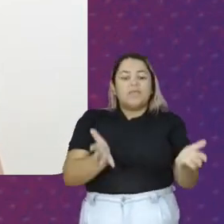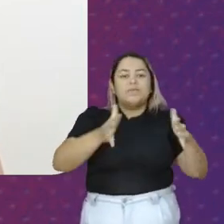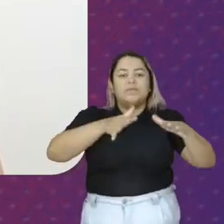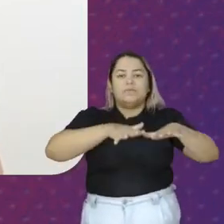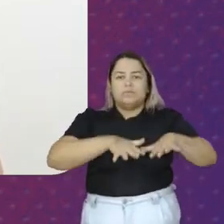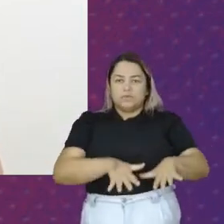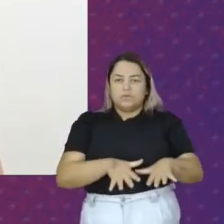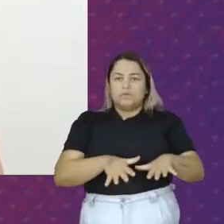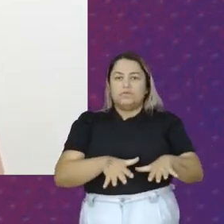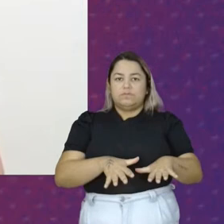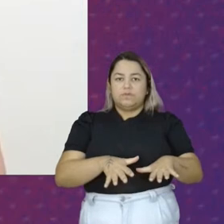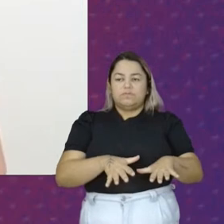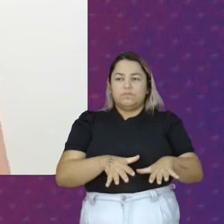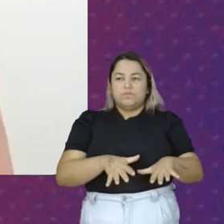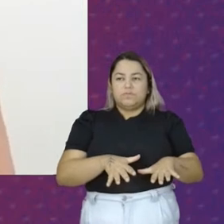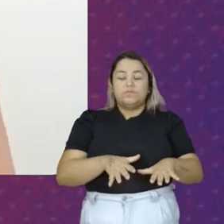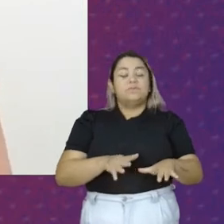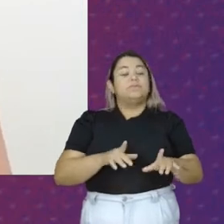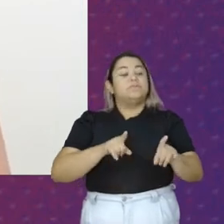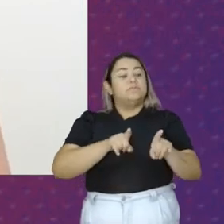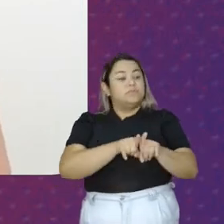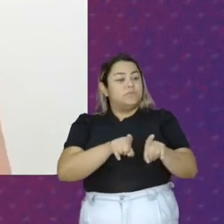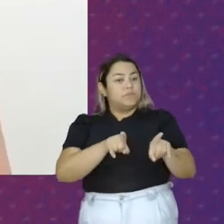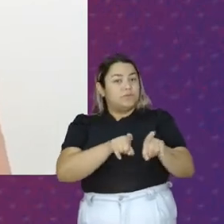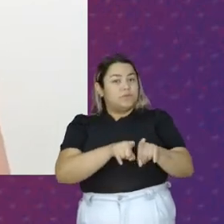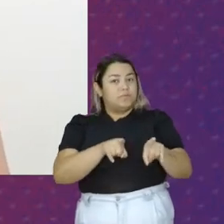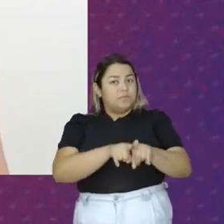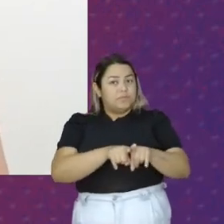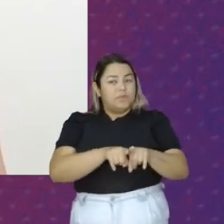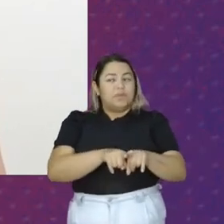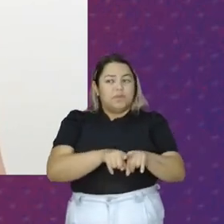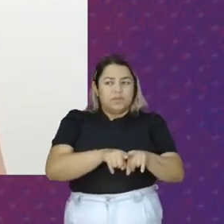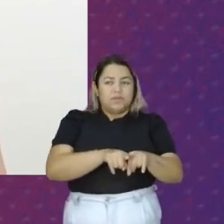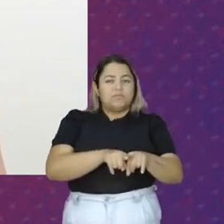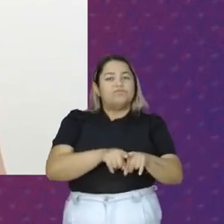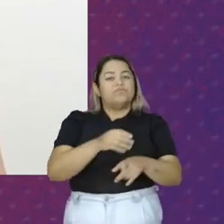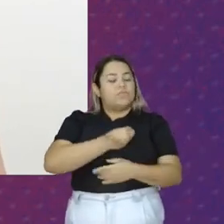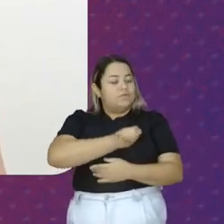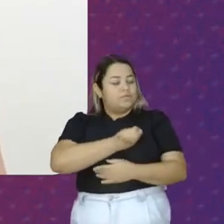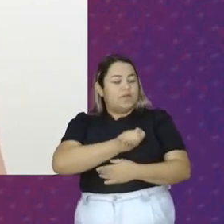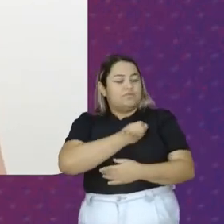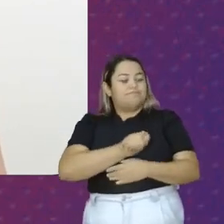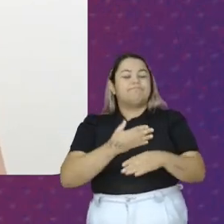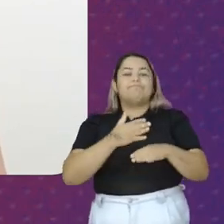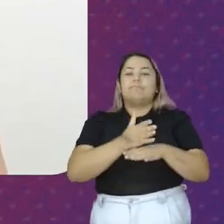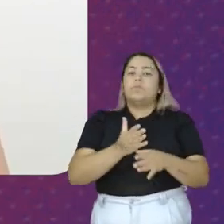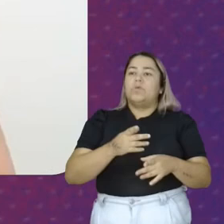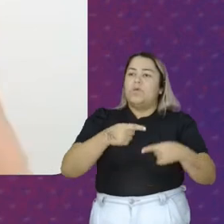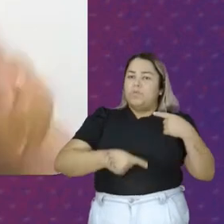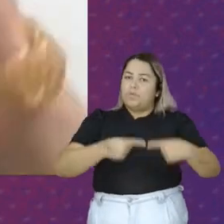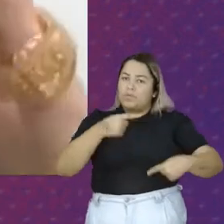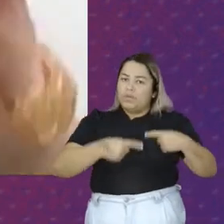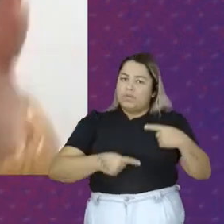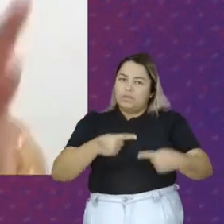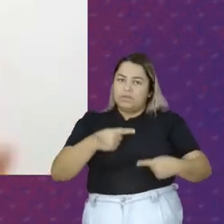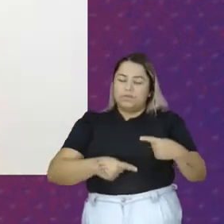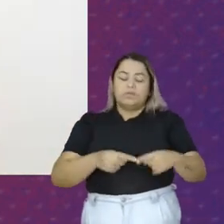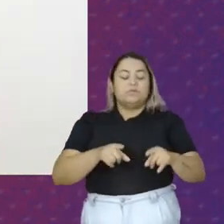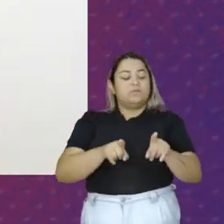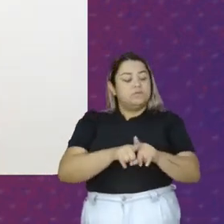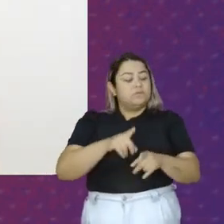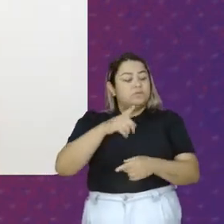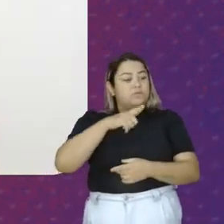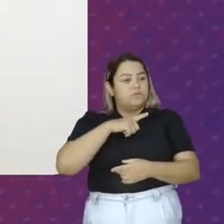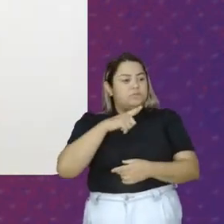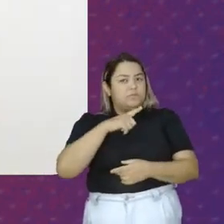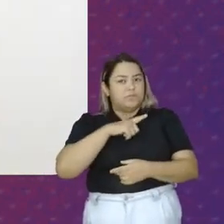inclusiva e, principalmente, uma participação política que